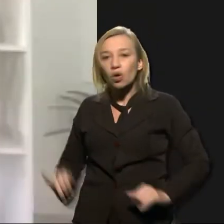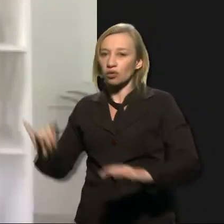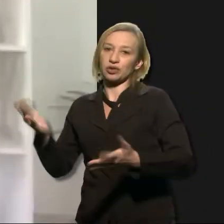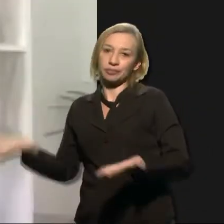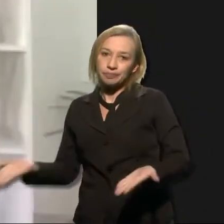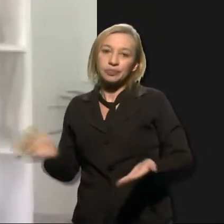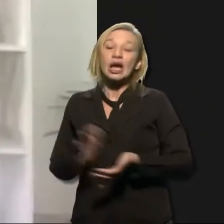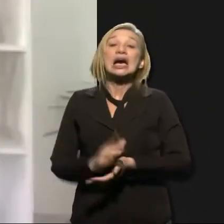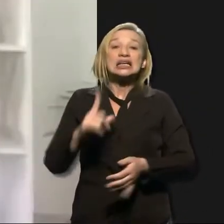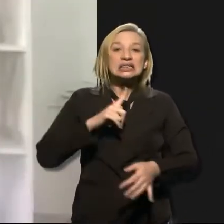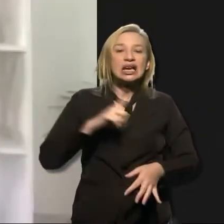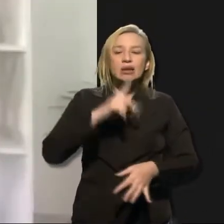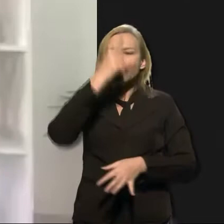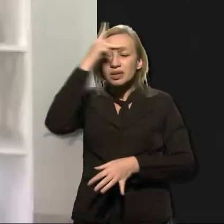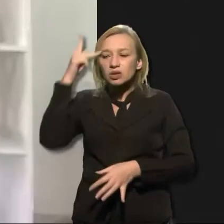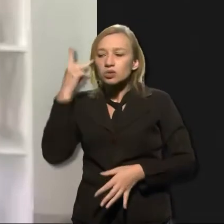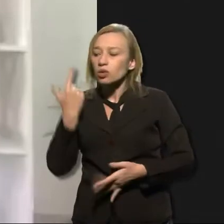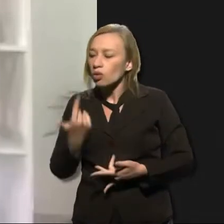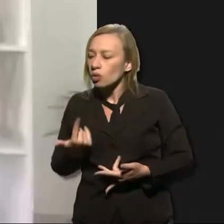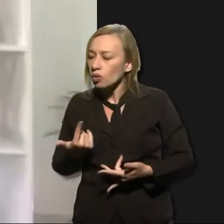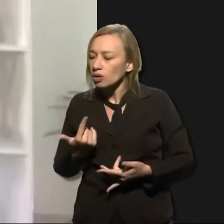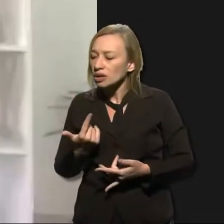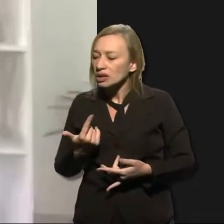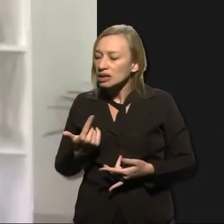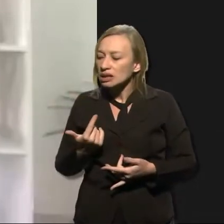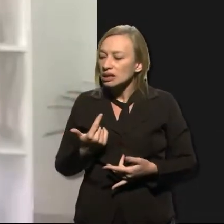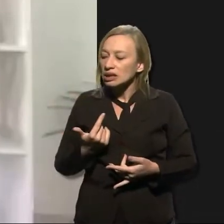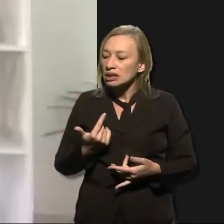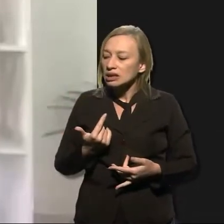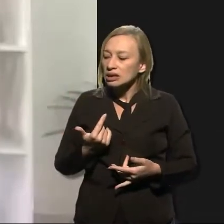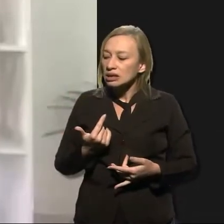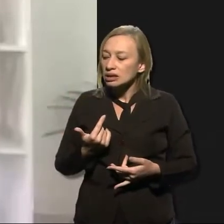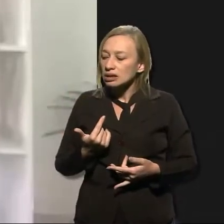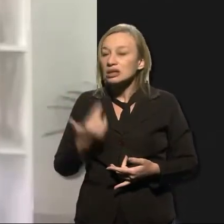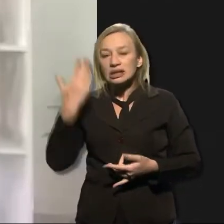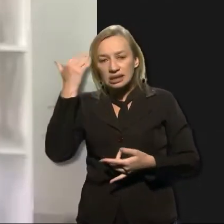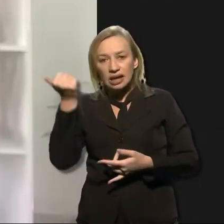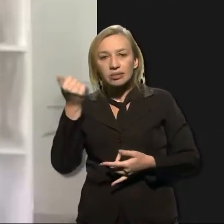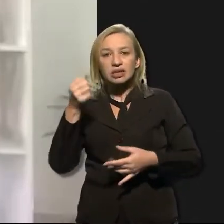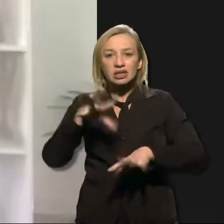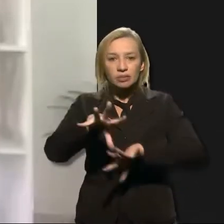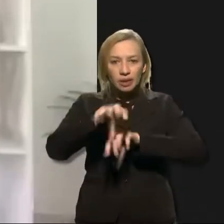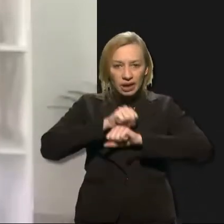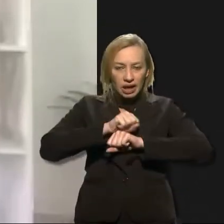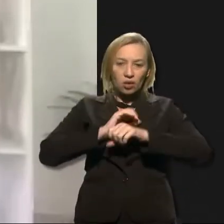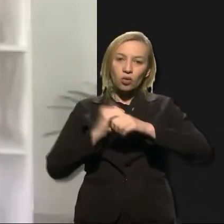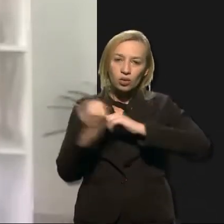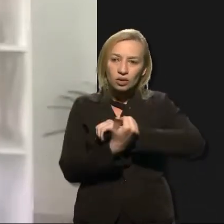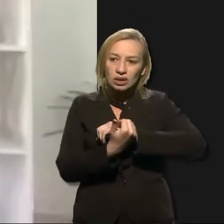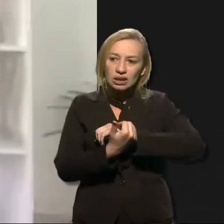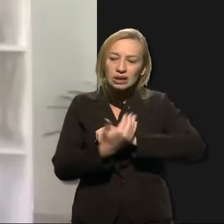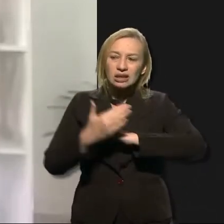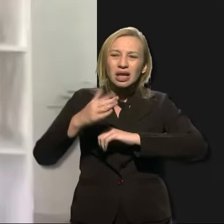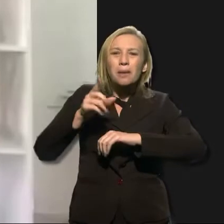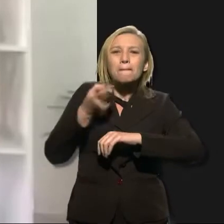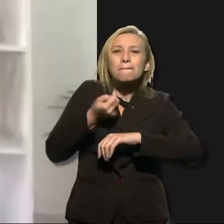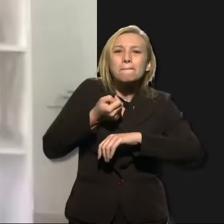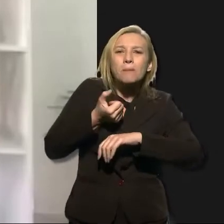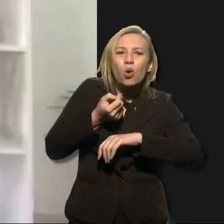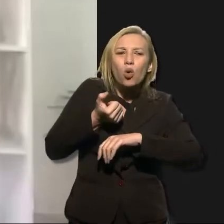que sofre muito mais, né? Ainda tem gente que é sabido que se pegar